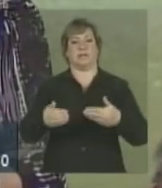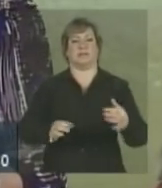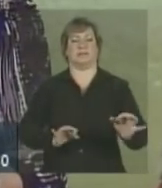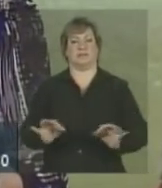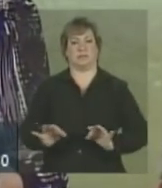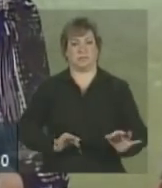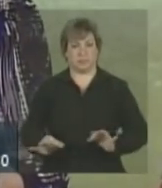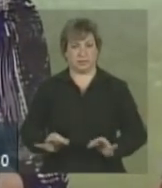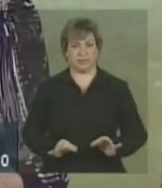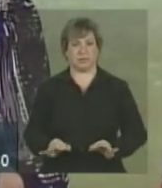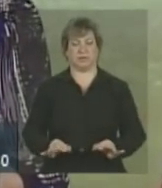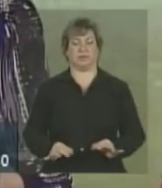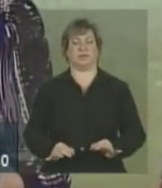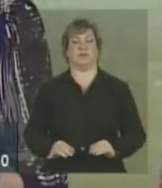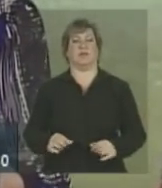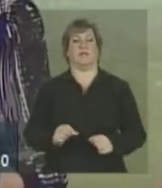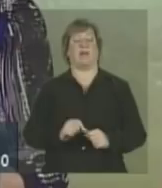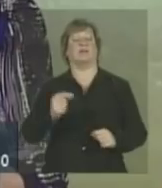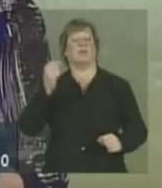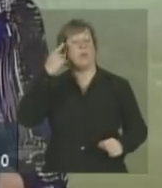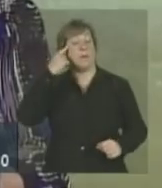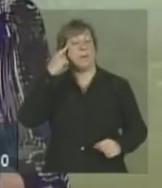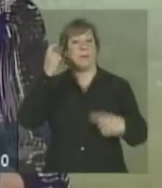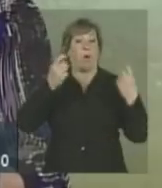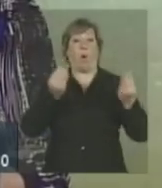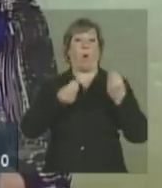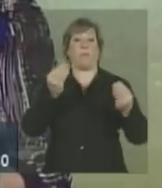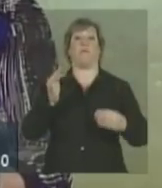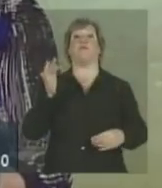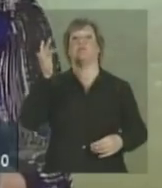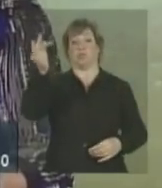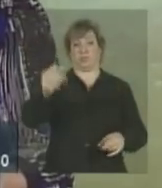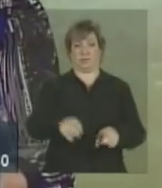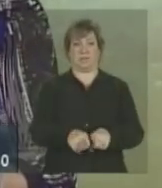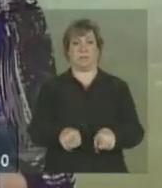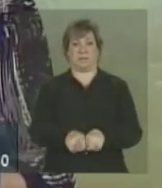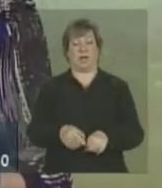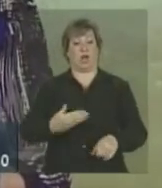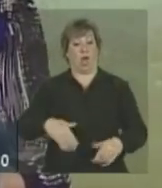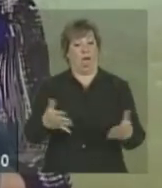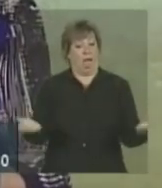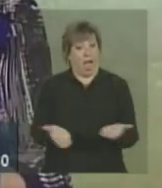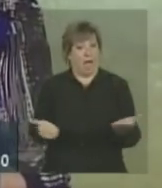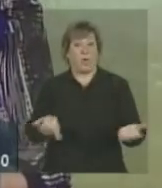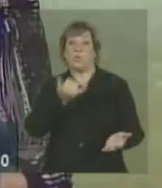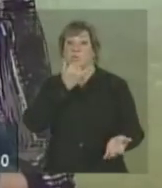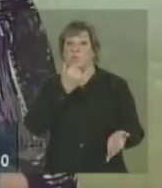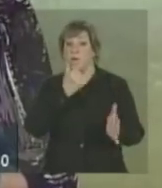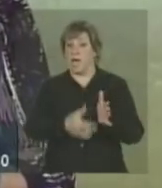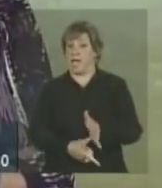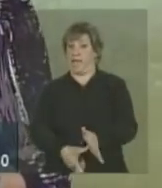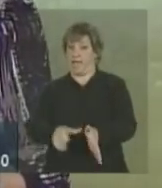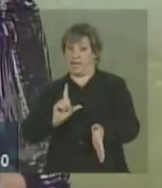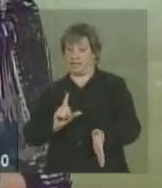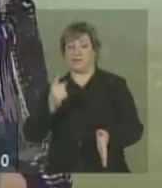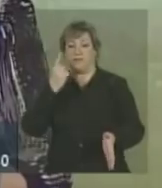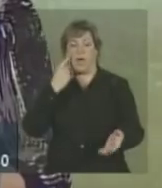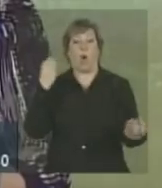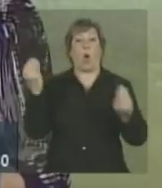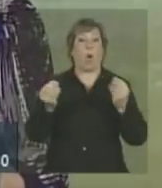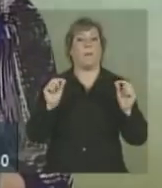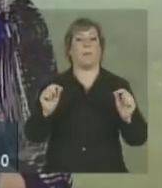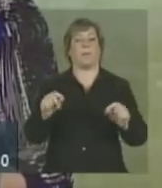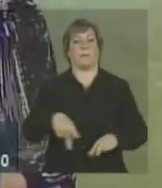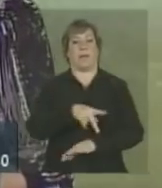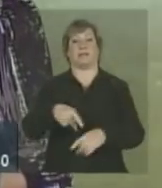projeto que implica em visão de futuro. Nós estamos antecipando a necessidade do